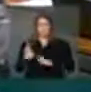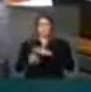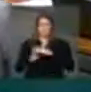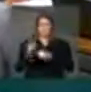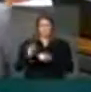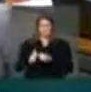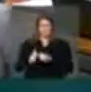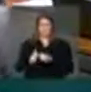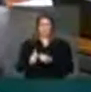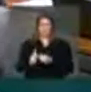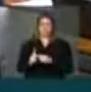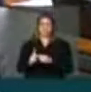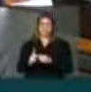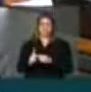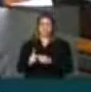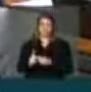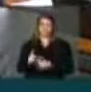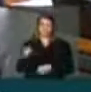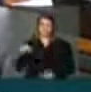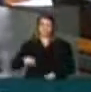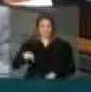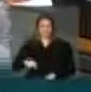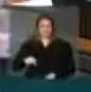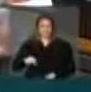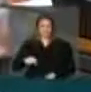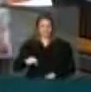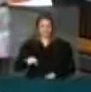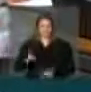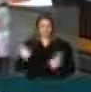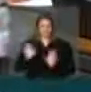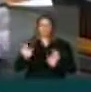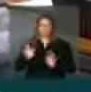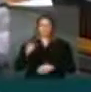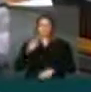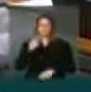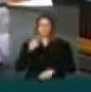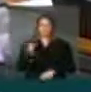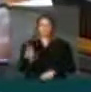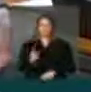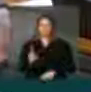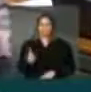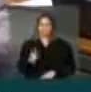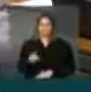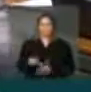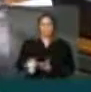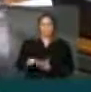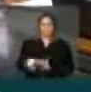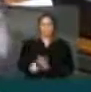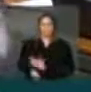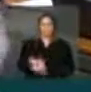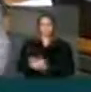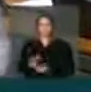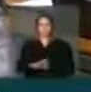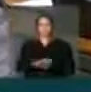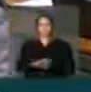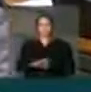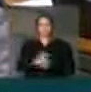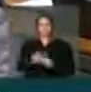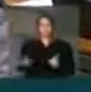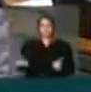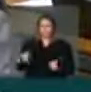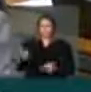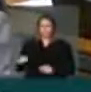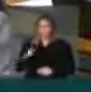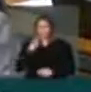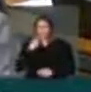na CPI da Petrobras aqui, não vou nem entrar na questão da corrupção, mas é apenas a um ponto que ele se